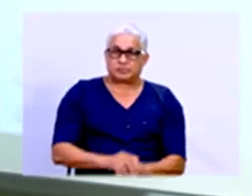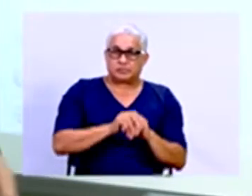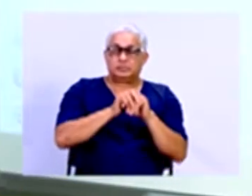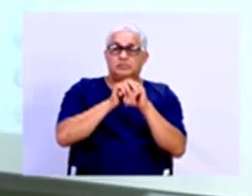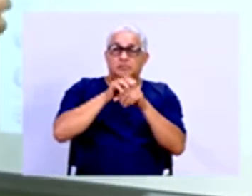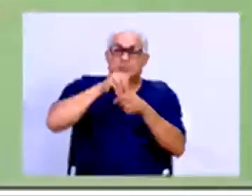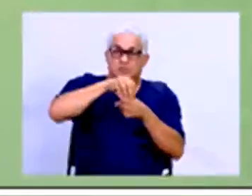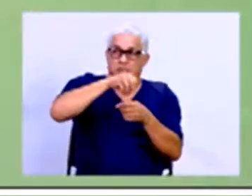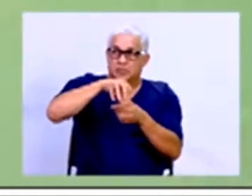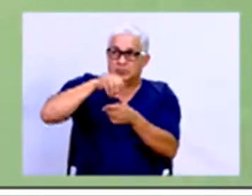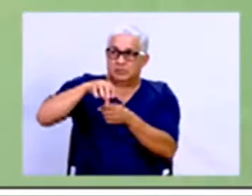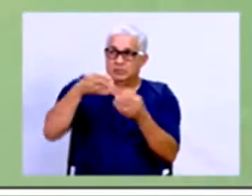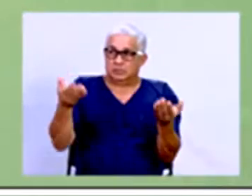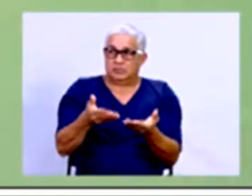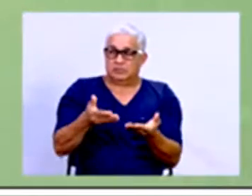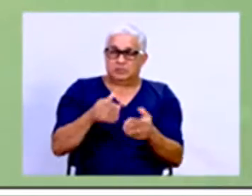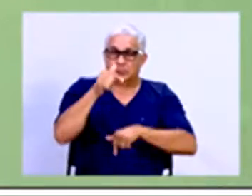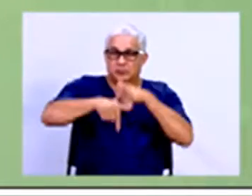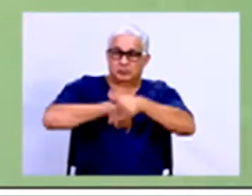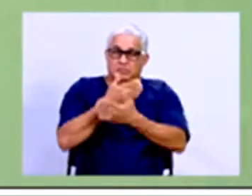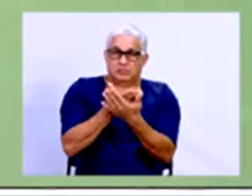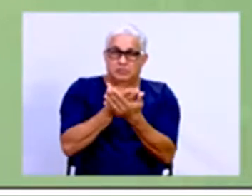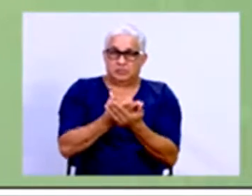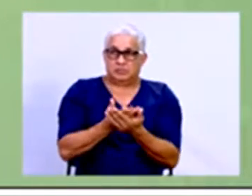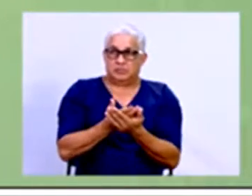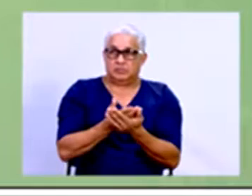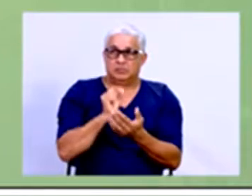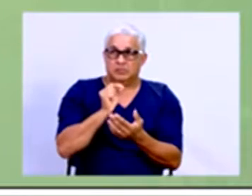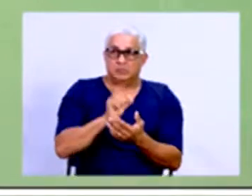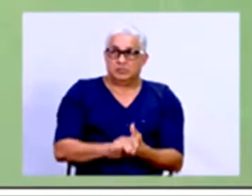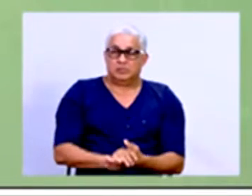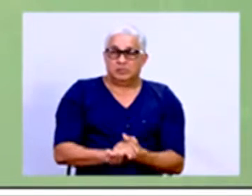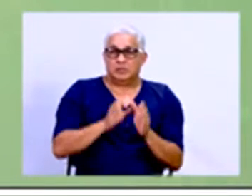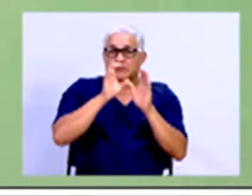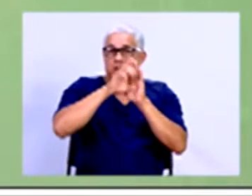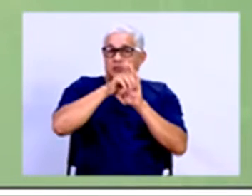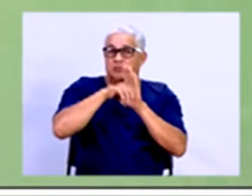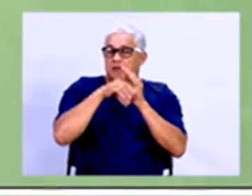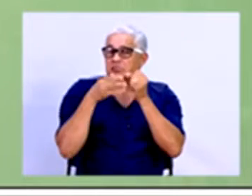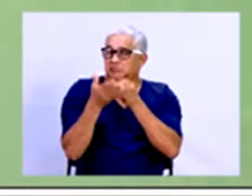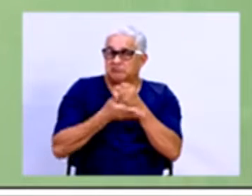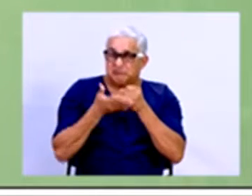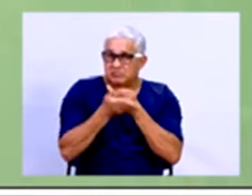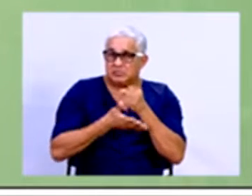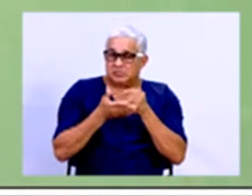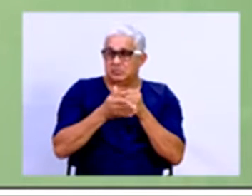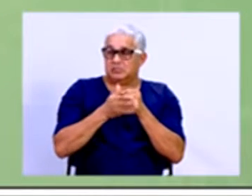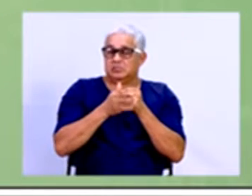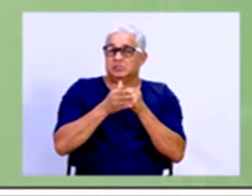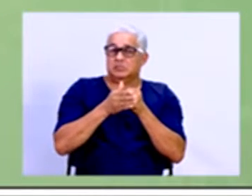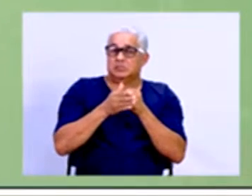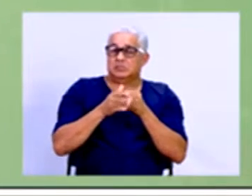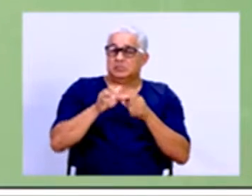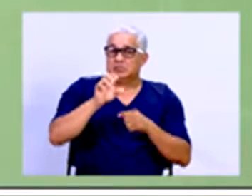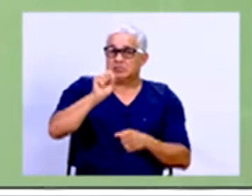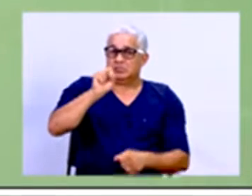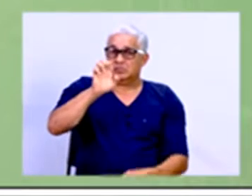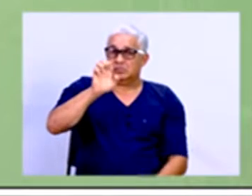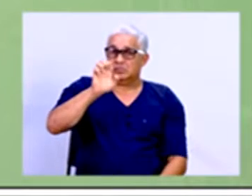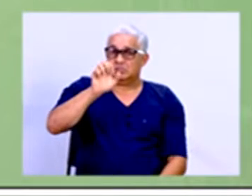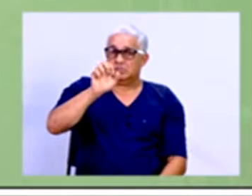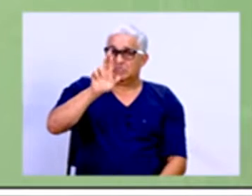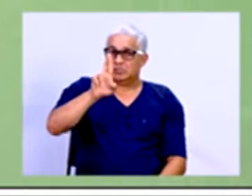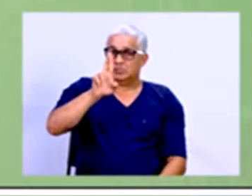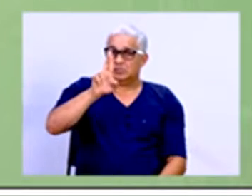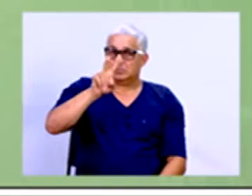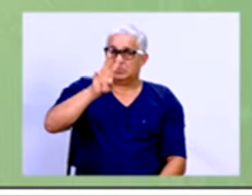vamos trabalhar hoje em sala de aula, né? Basicamente vamos falar dos conceitos básicos de um servidor web. Vamos falar, né, um